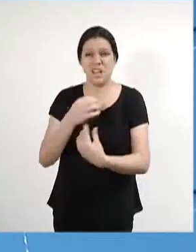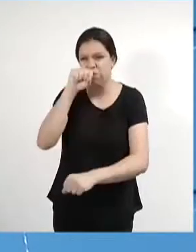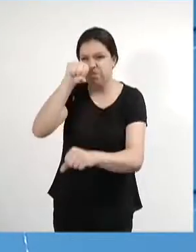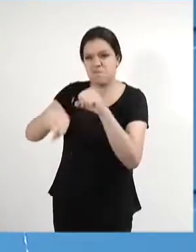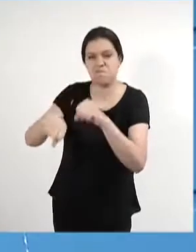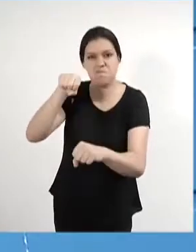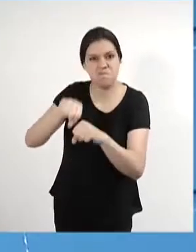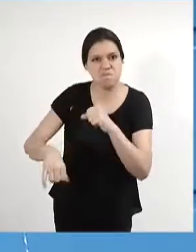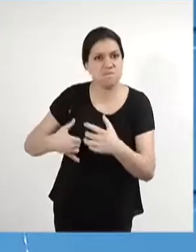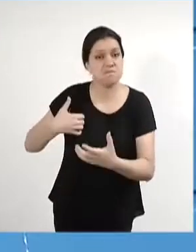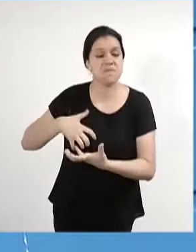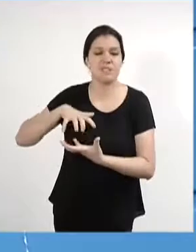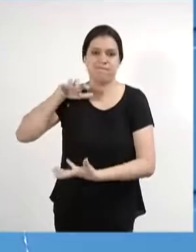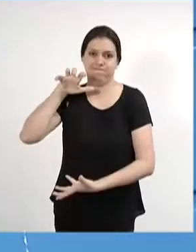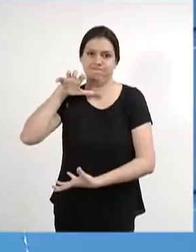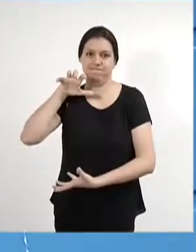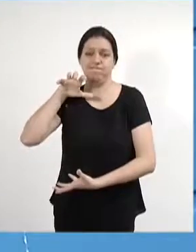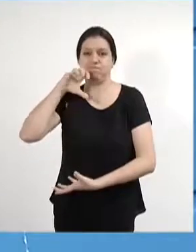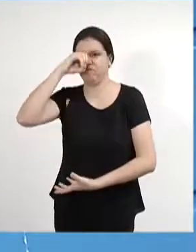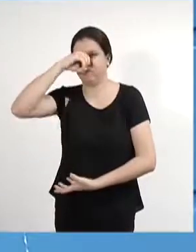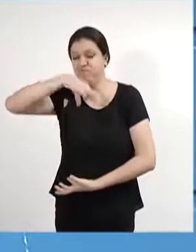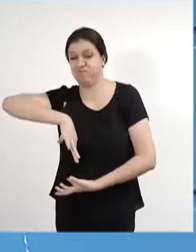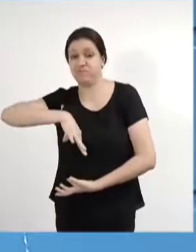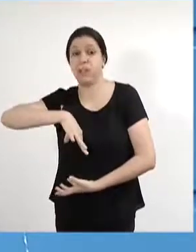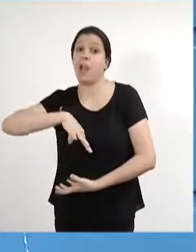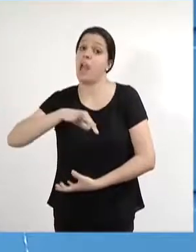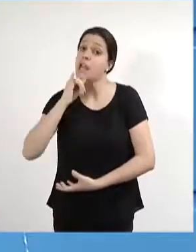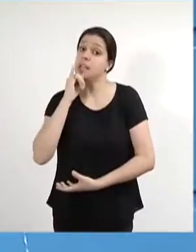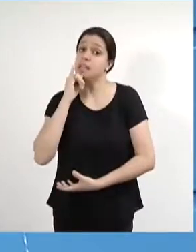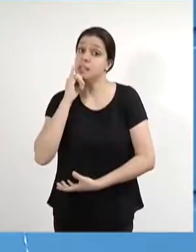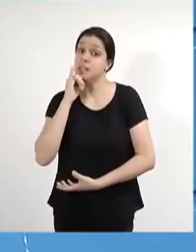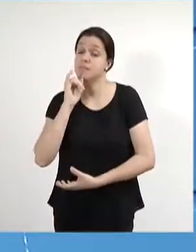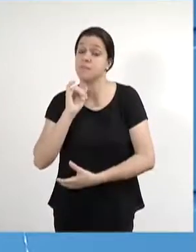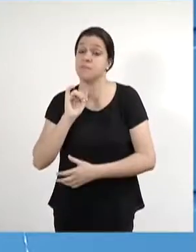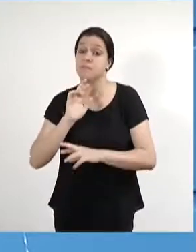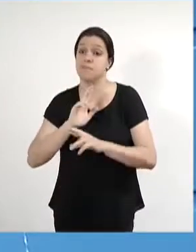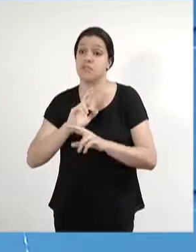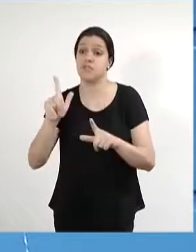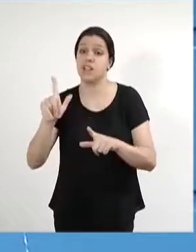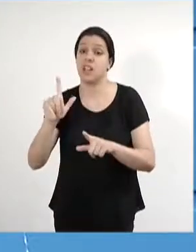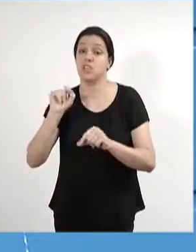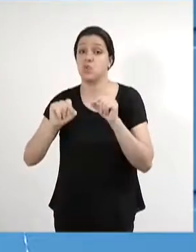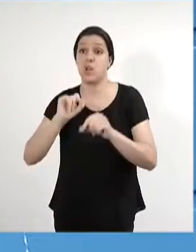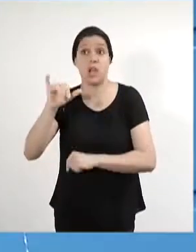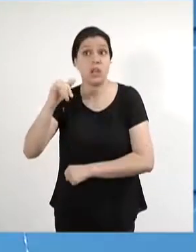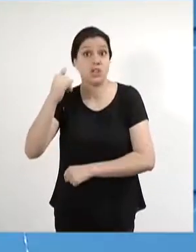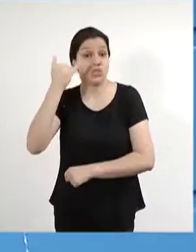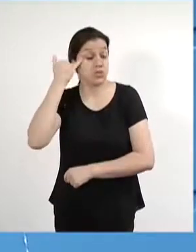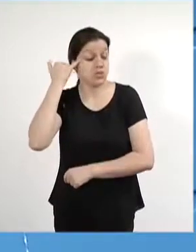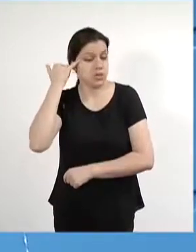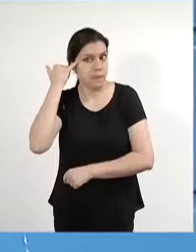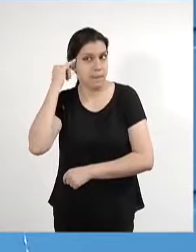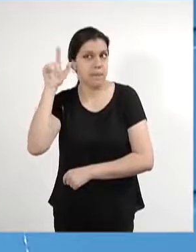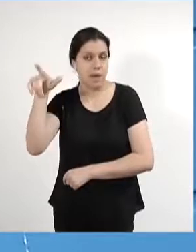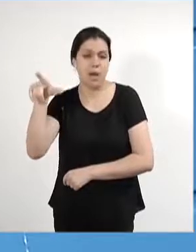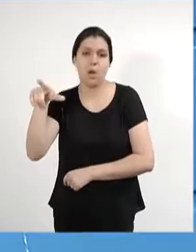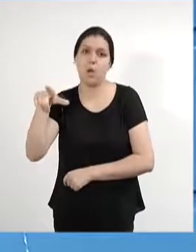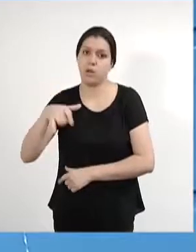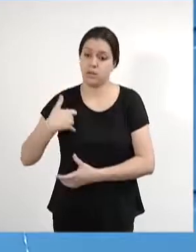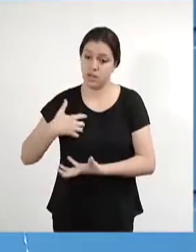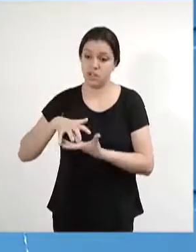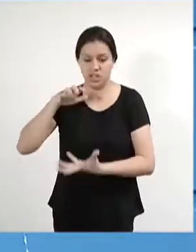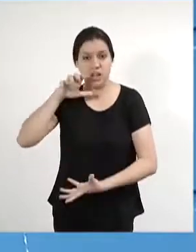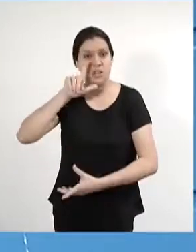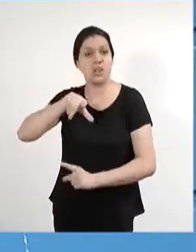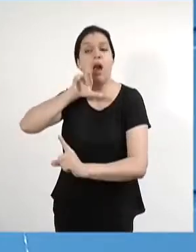temos o exemplo de países como o Japão, onde os idosos são referências pela